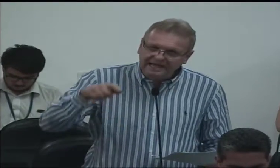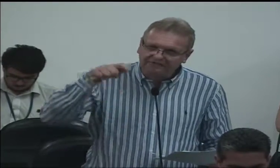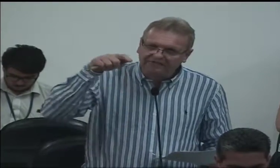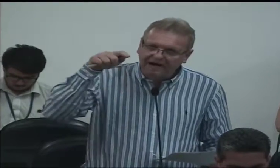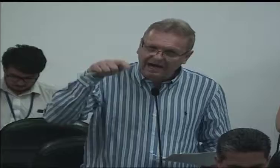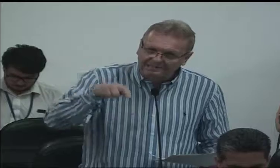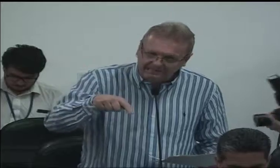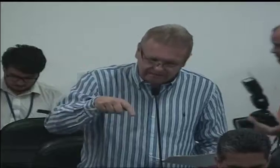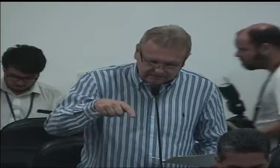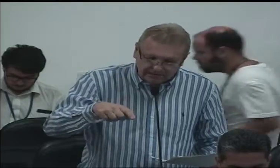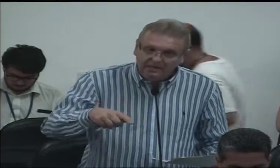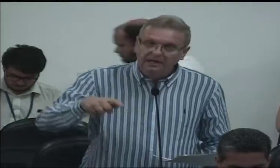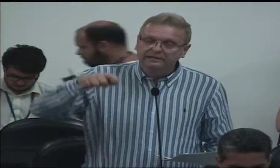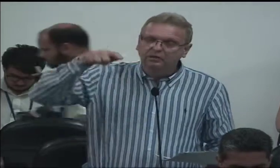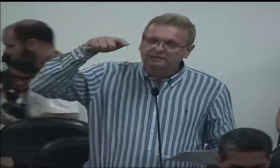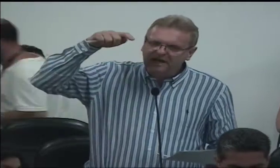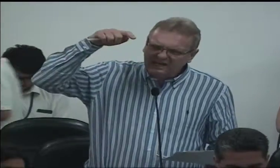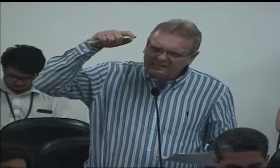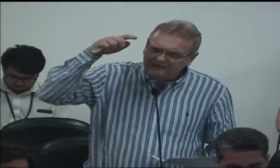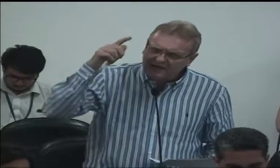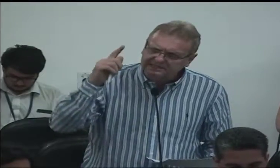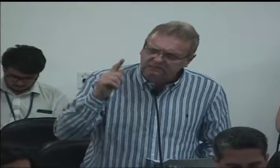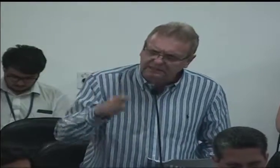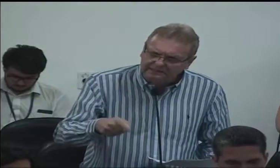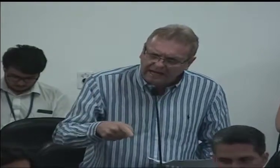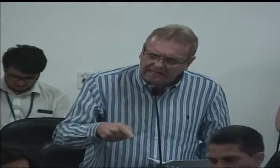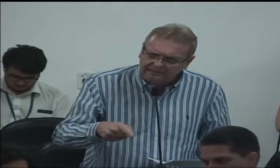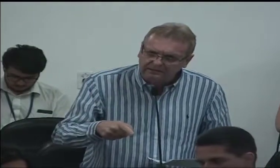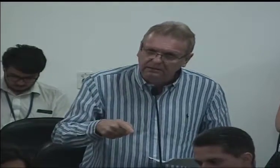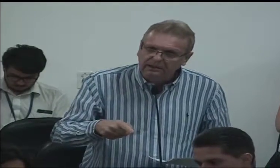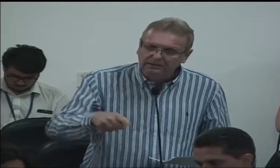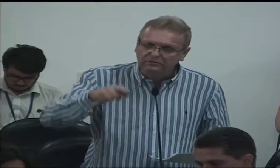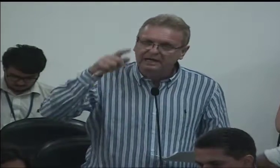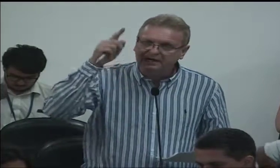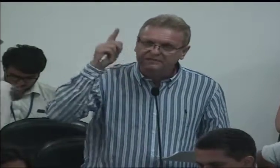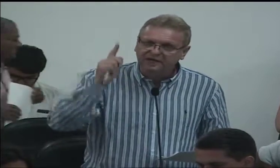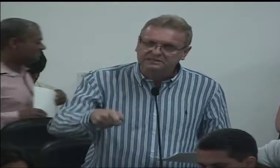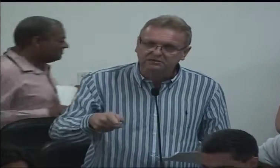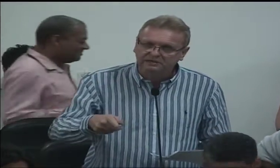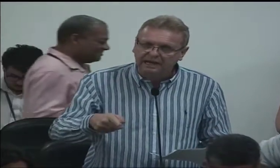coisas devassas. Não tinha classificação de idade,